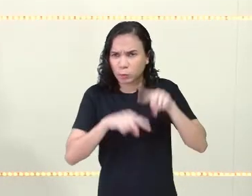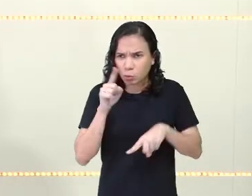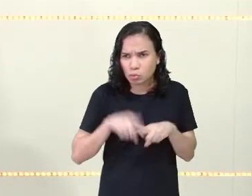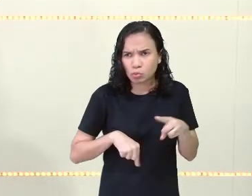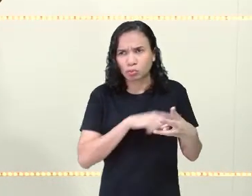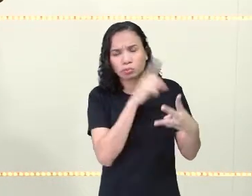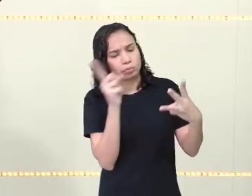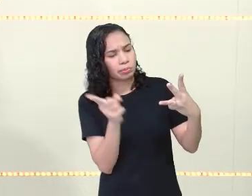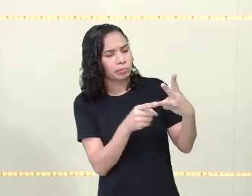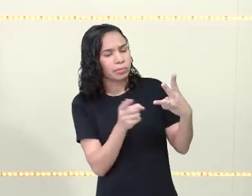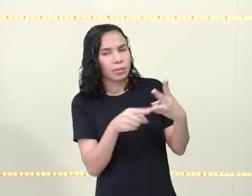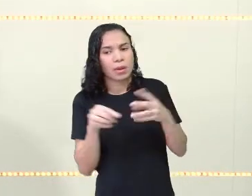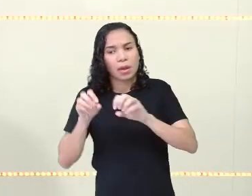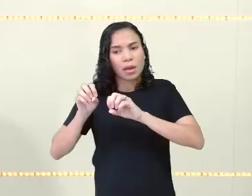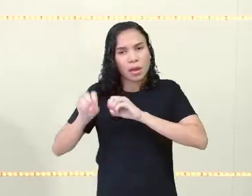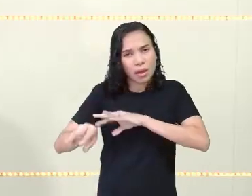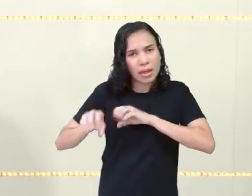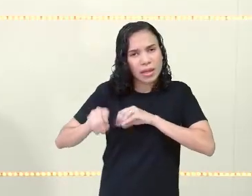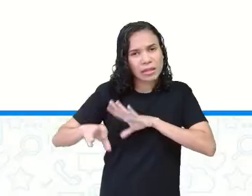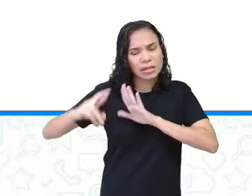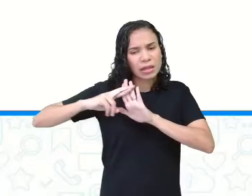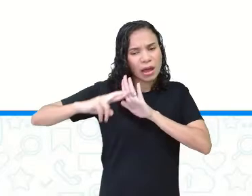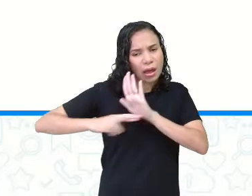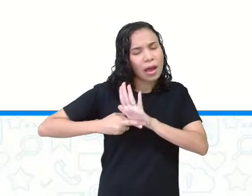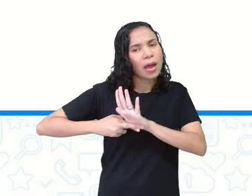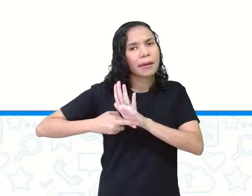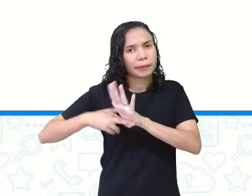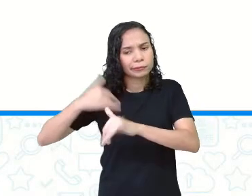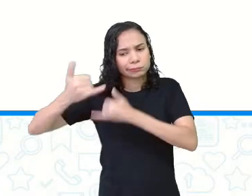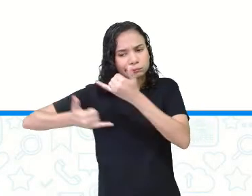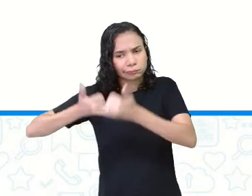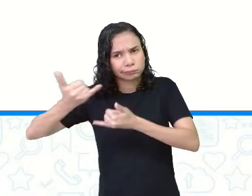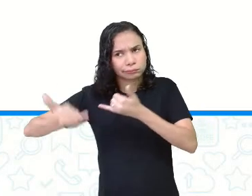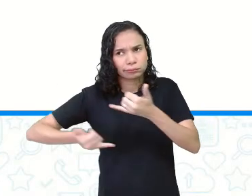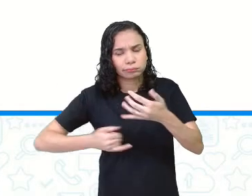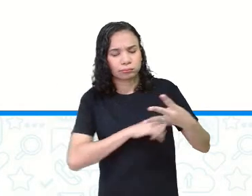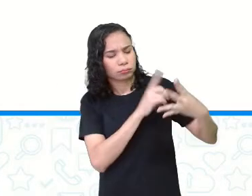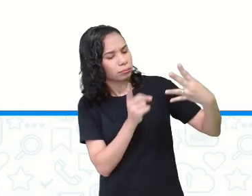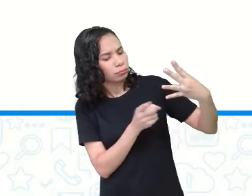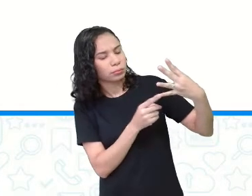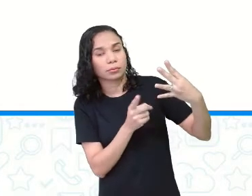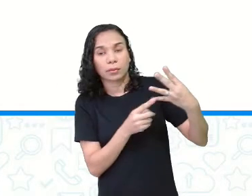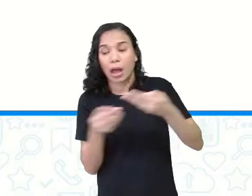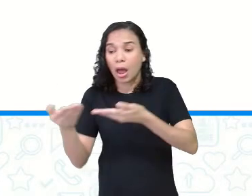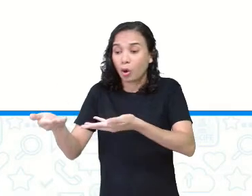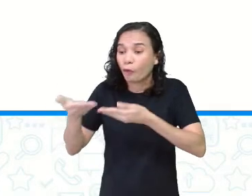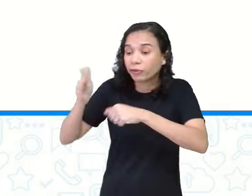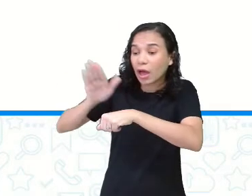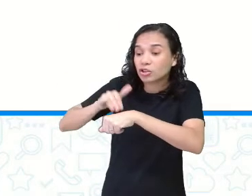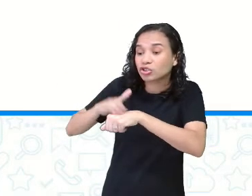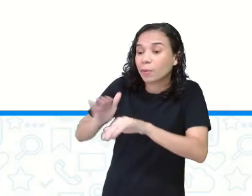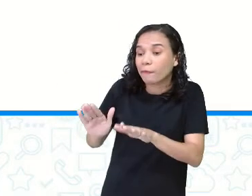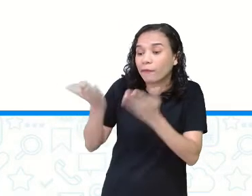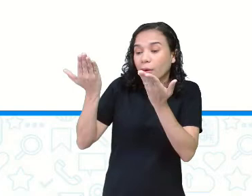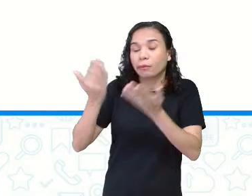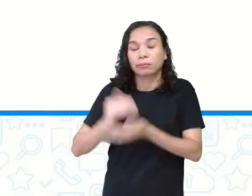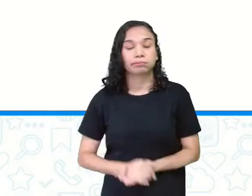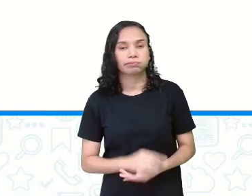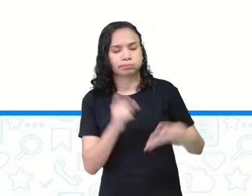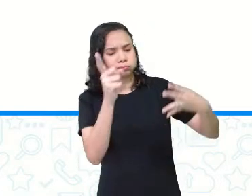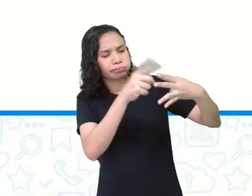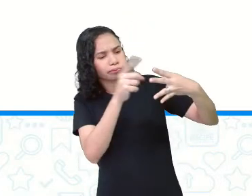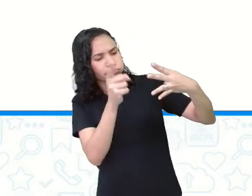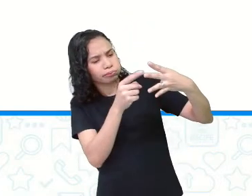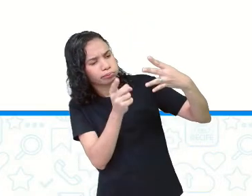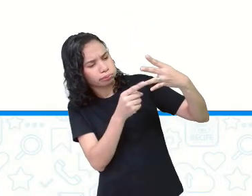produto, serve para ensinar as regras de um jogo ou para convidar para uma festa? Qual